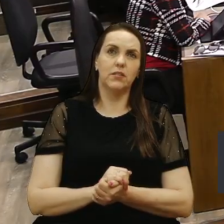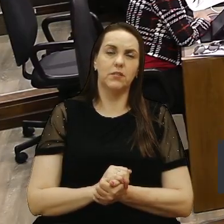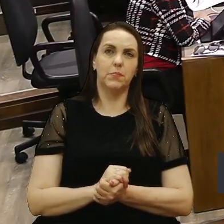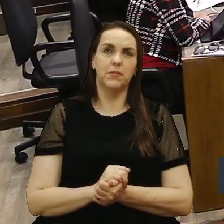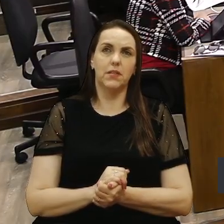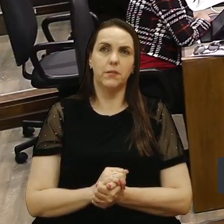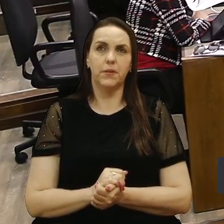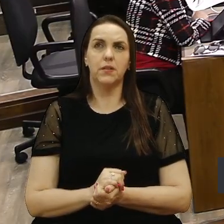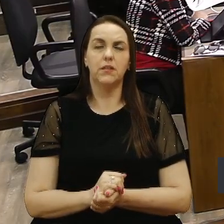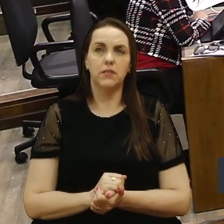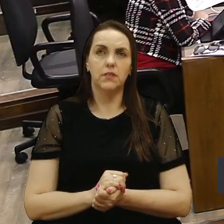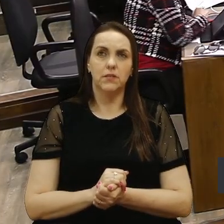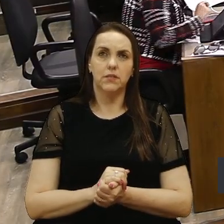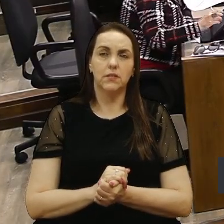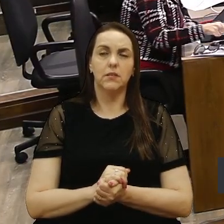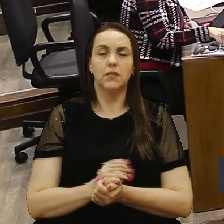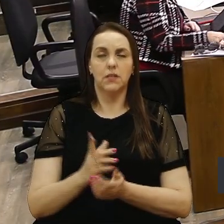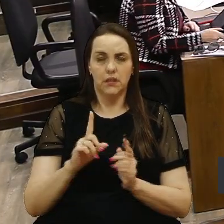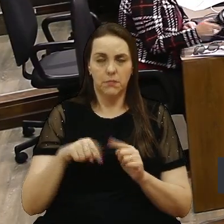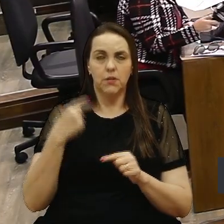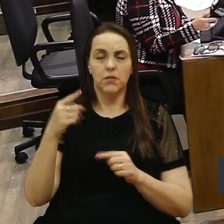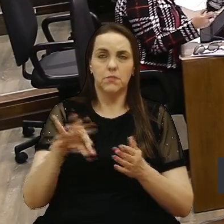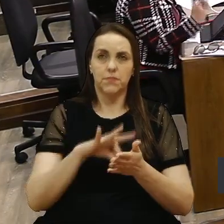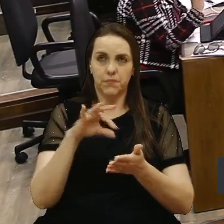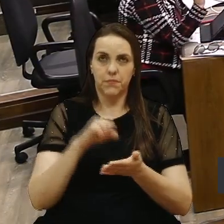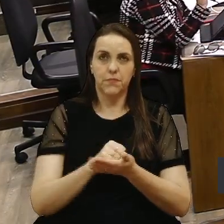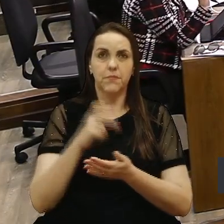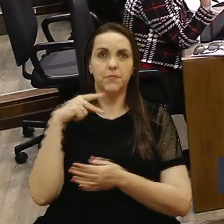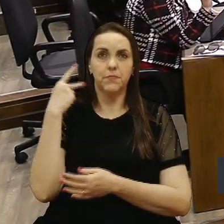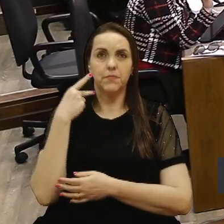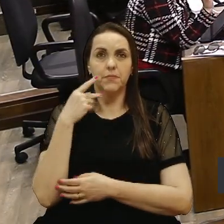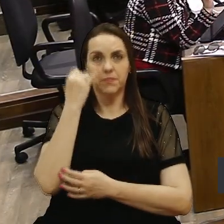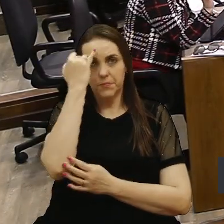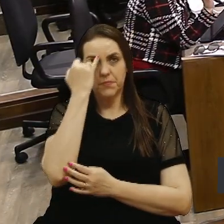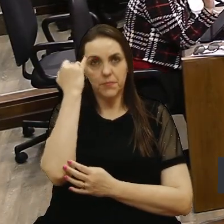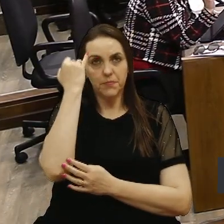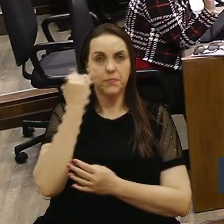Próximo inscrito, vereador Zé D'Ambrosio. Questão de ordem, vereador.